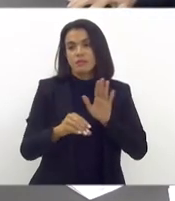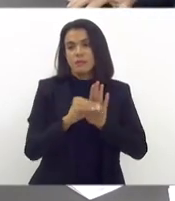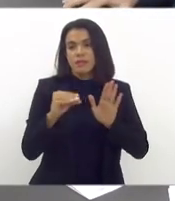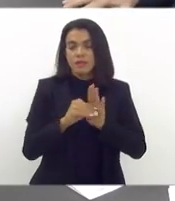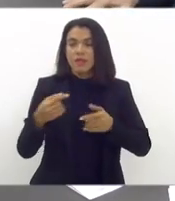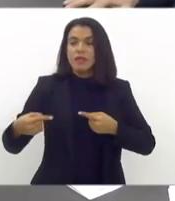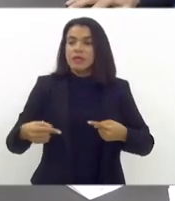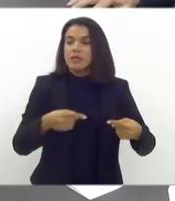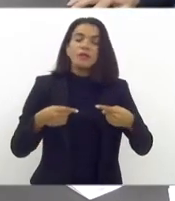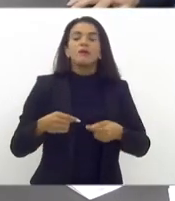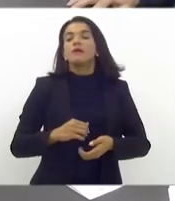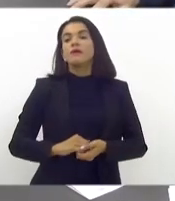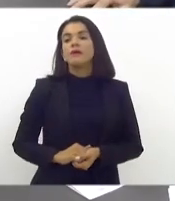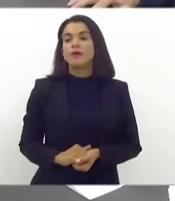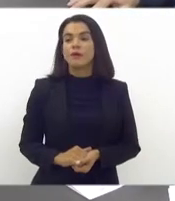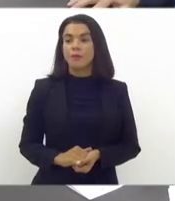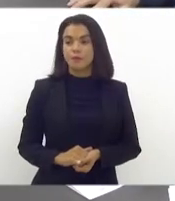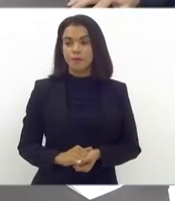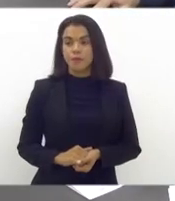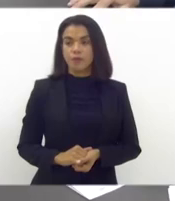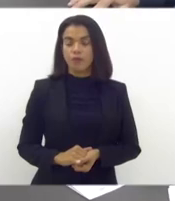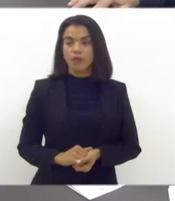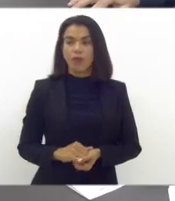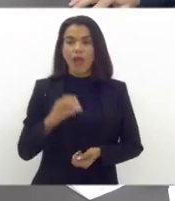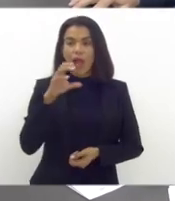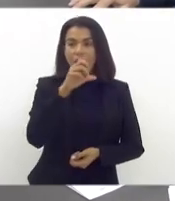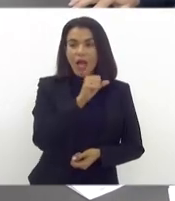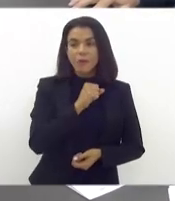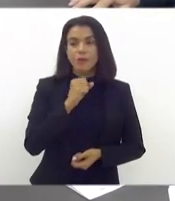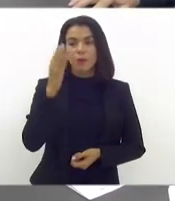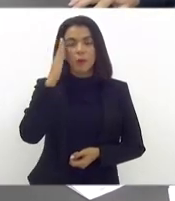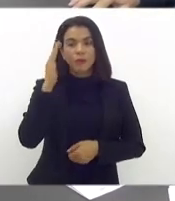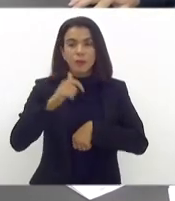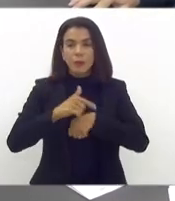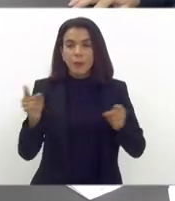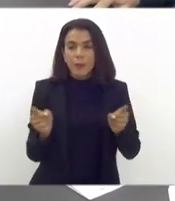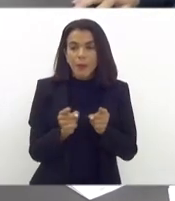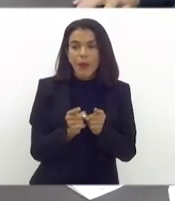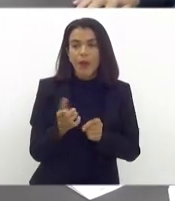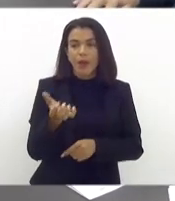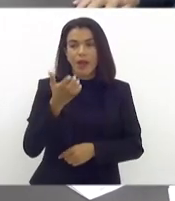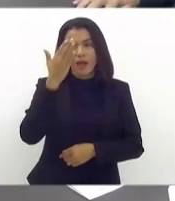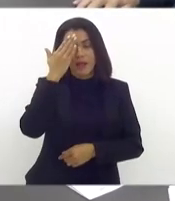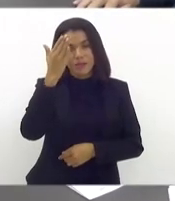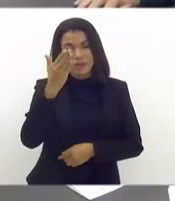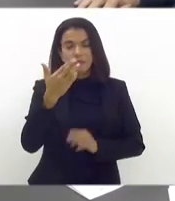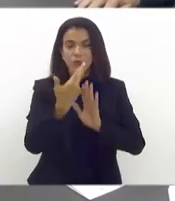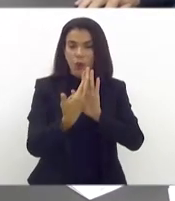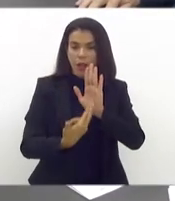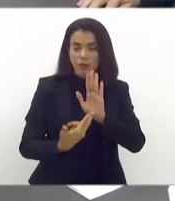Em discussão? Presidente. Pois não, para discutir, deputado rapidinho, Felipe Ramos. Eu sei que o tempo está corrido. Queria agradecer, Fred, pela tua